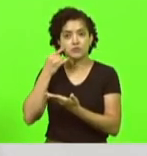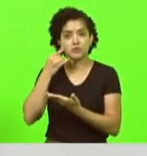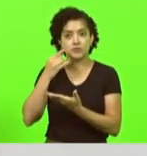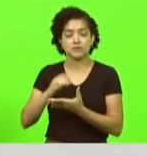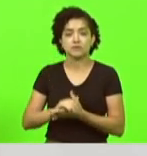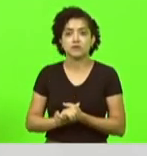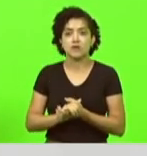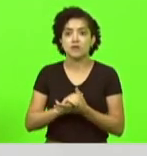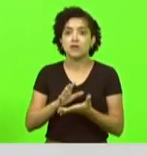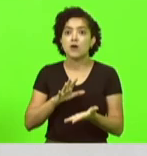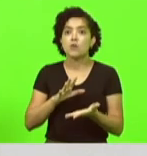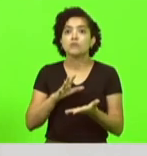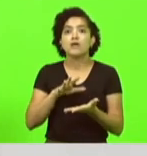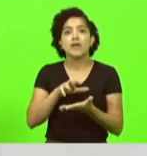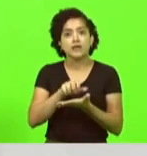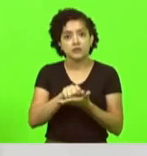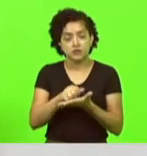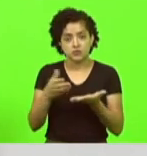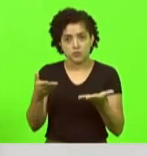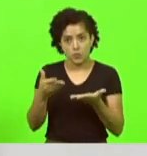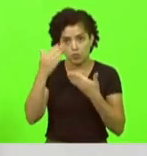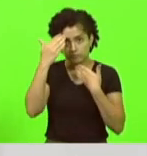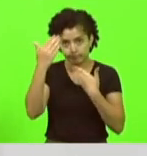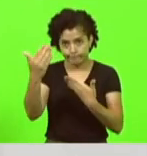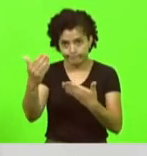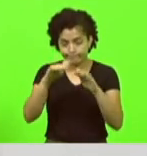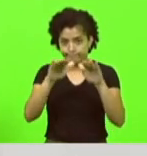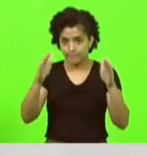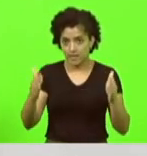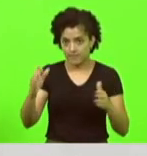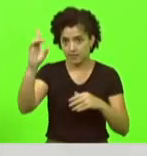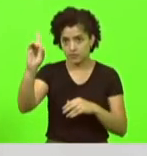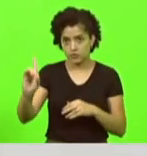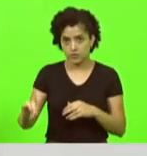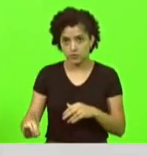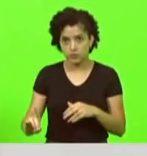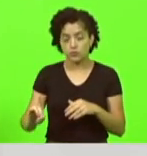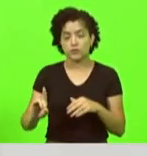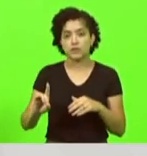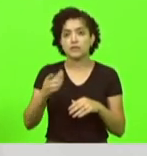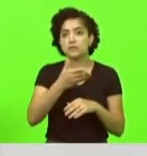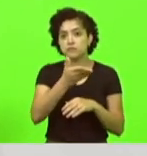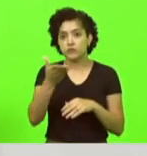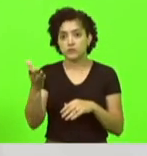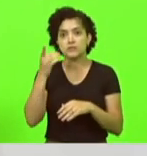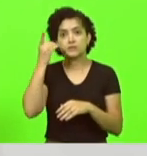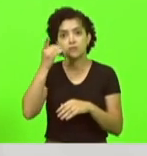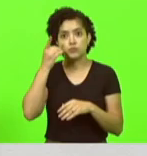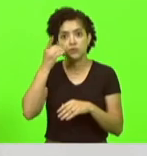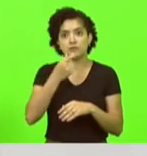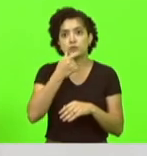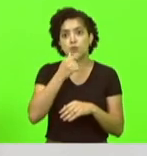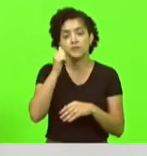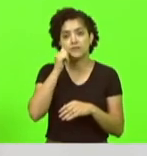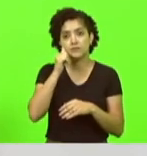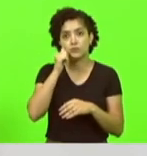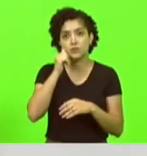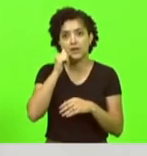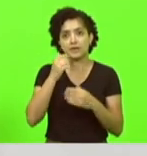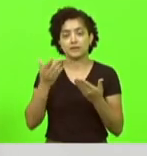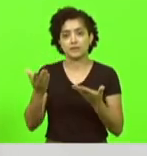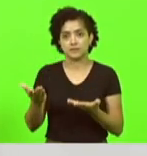registro meu agradecimento os membros da mesa diretora e demais deputados e deputadas